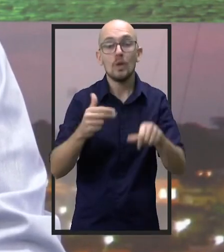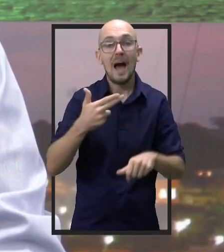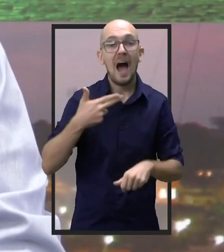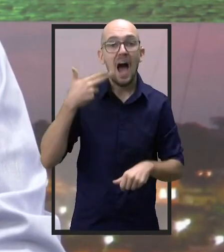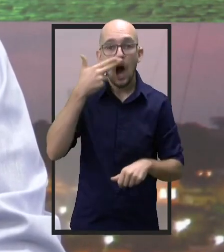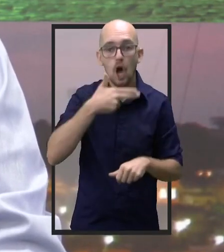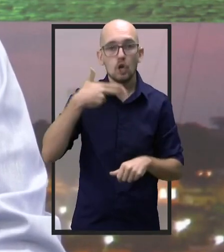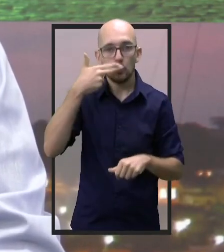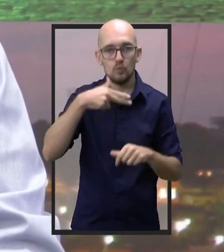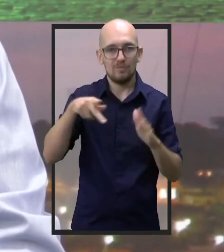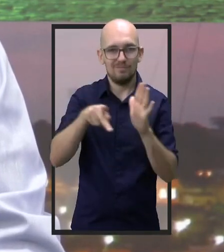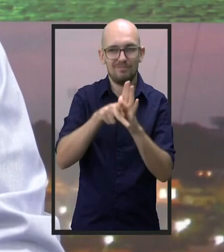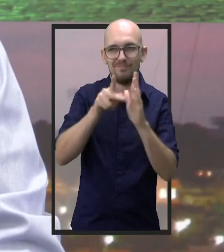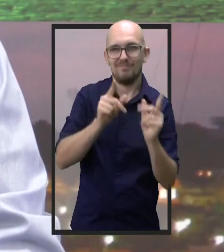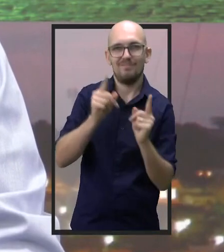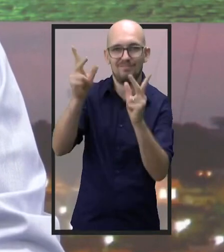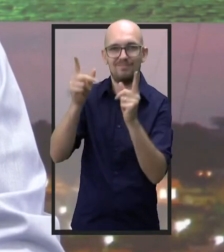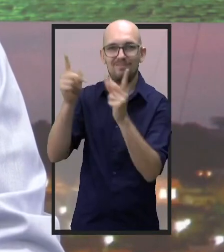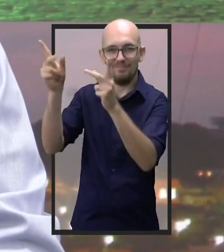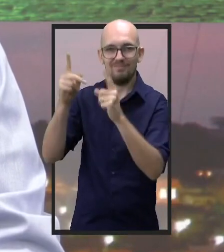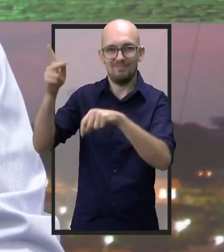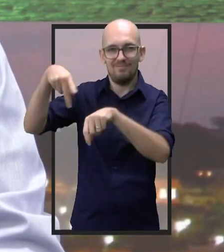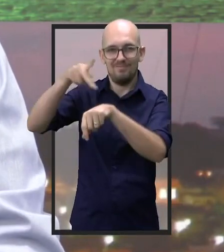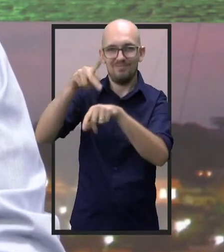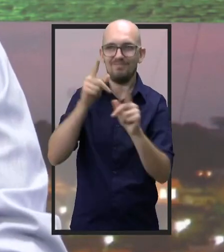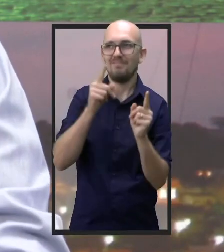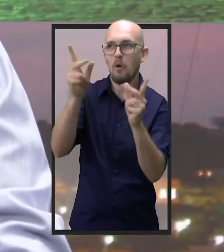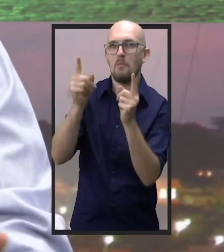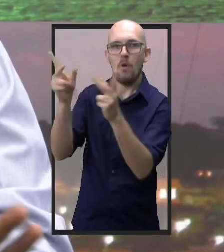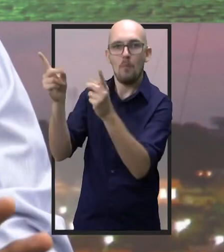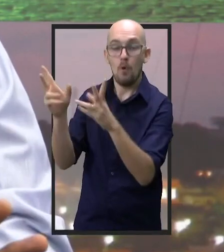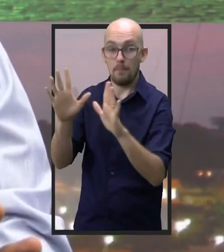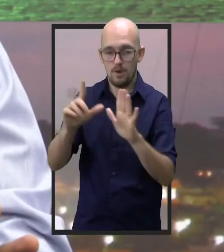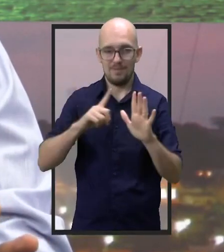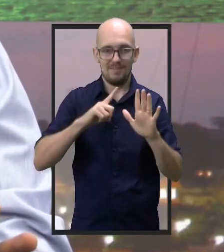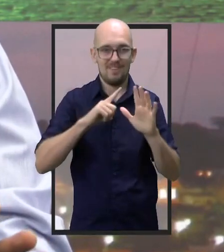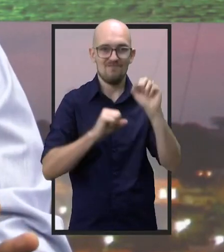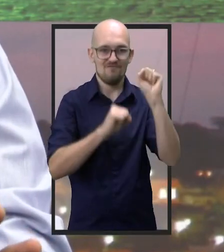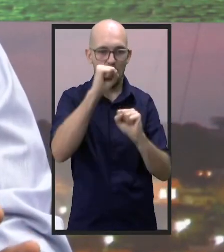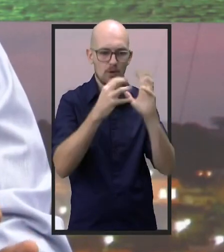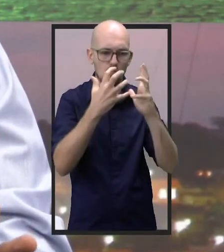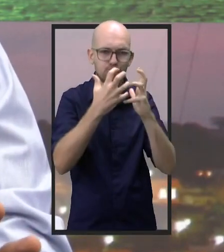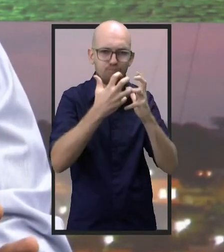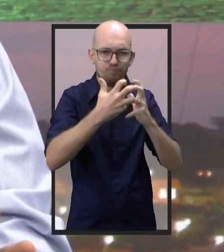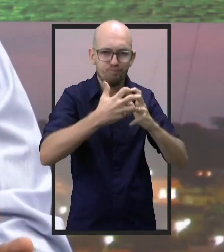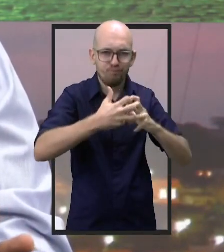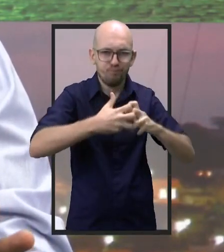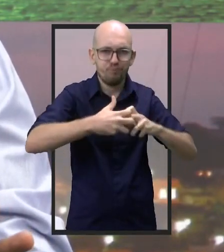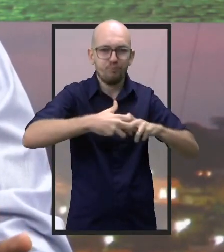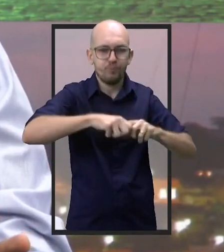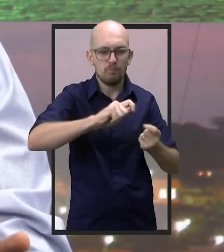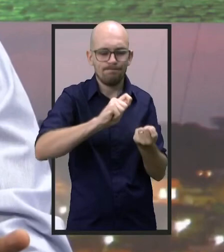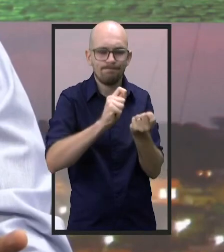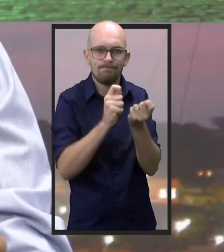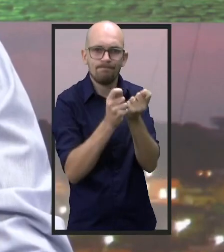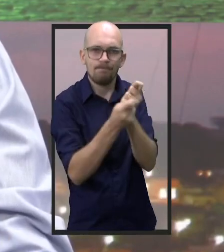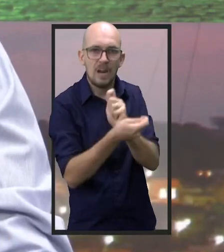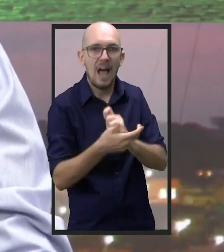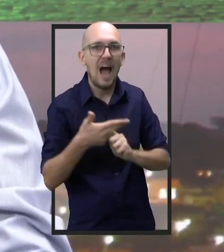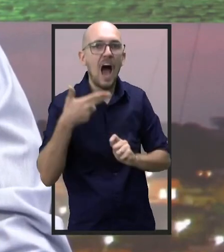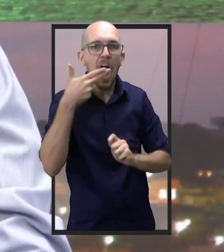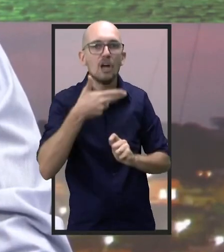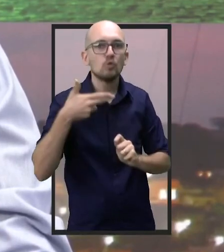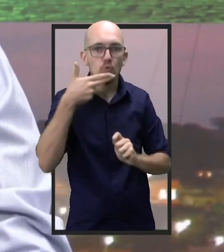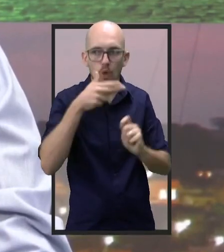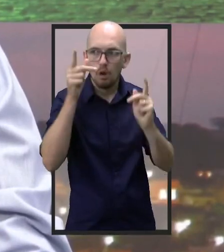importância que a partir do momento que se processa na unidade, tira a identidade do produtor brasileiro, né? Porque